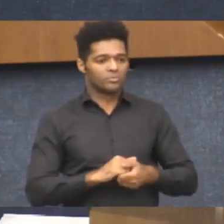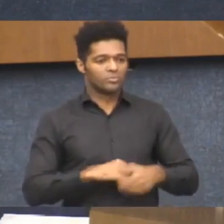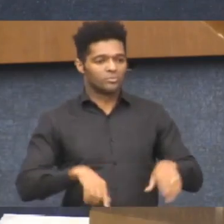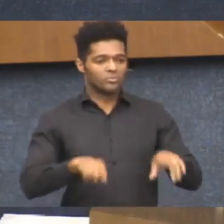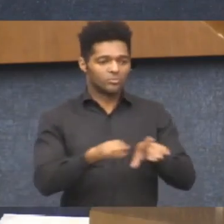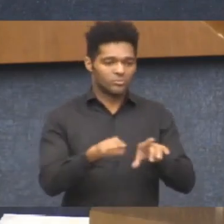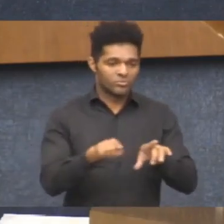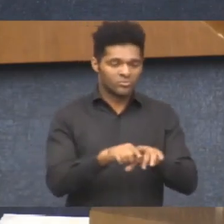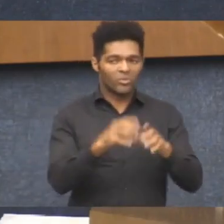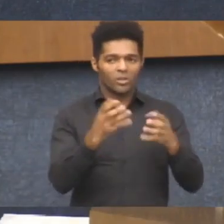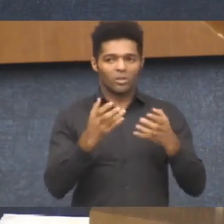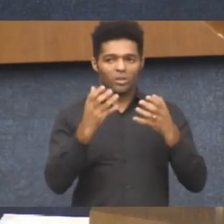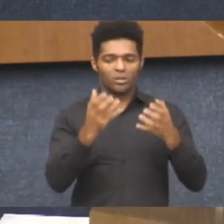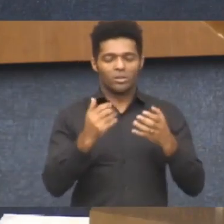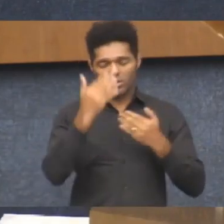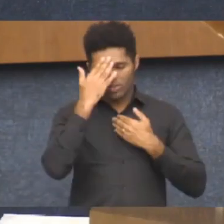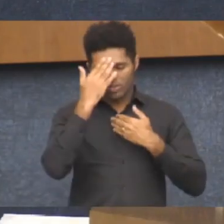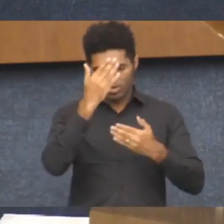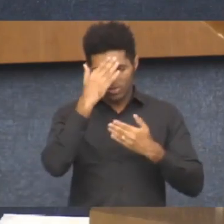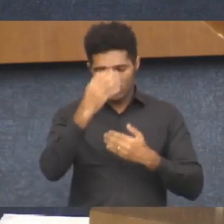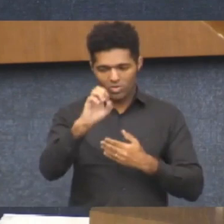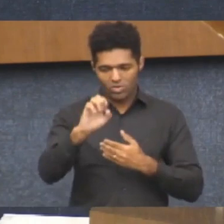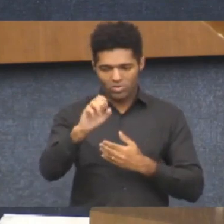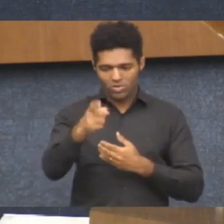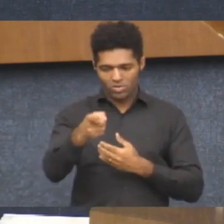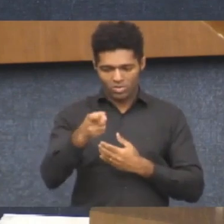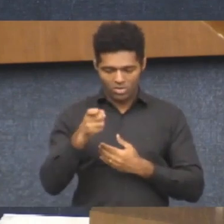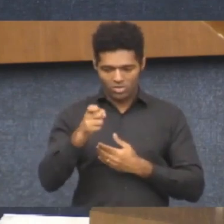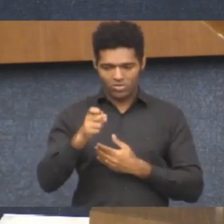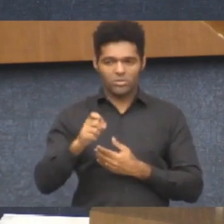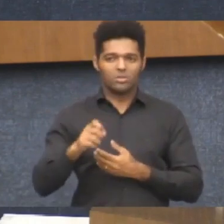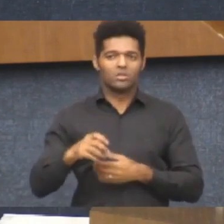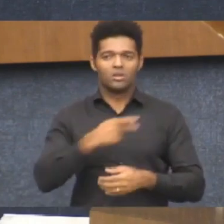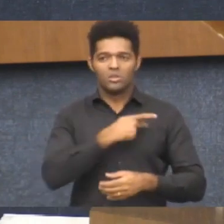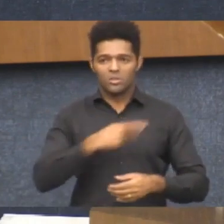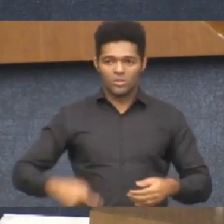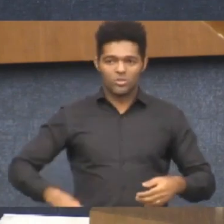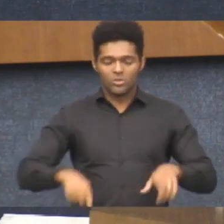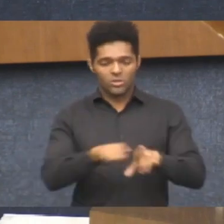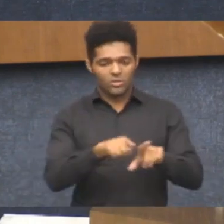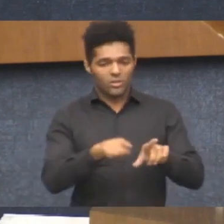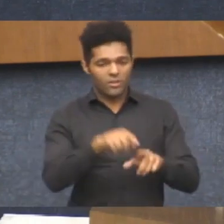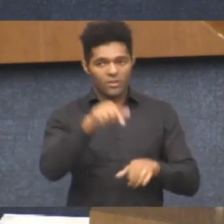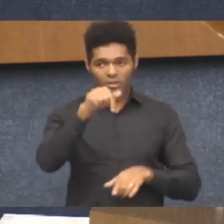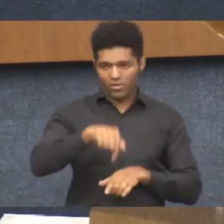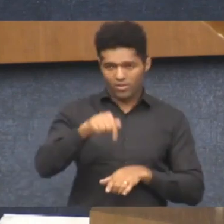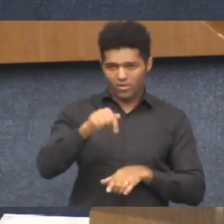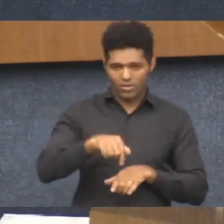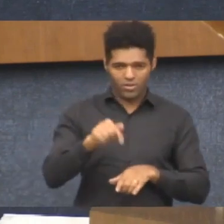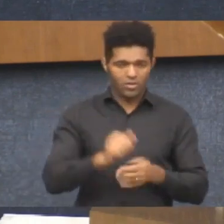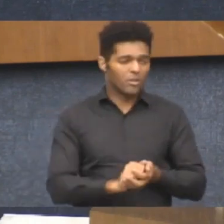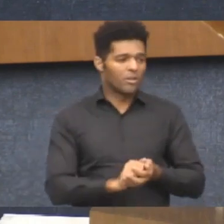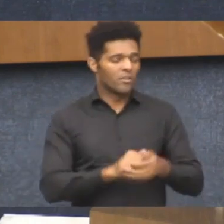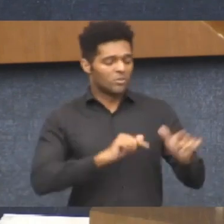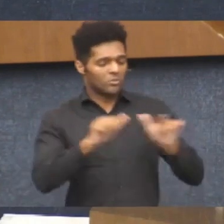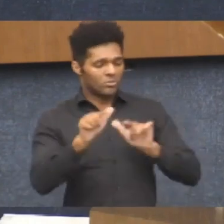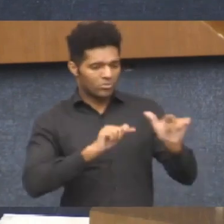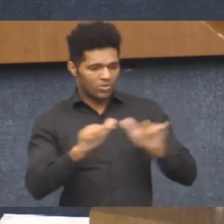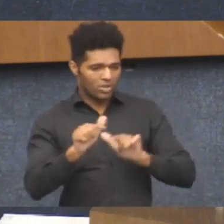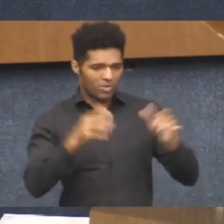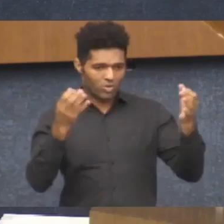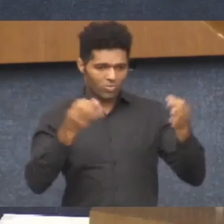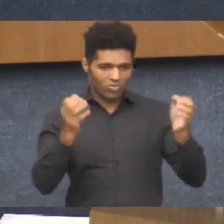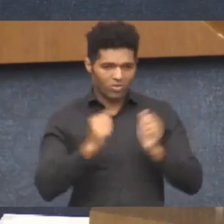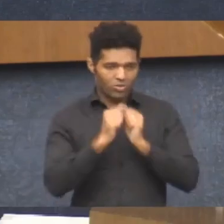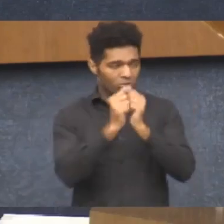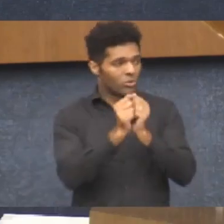Queria também saudar o Ederson, nosso ex-presidente do Conselho Estadual de Saúde, que também está aqui nesse mandato, né, fazendo um trabalho maravilhoso junto ao